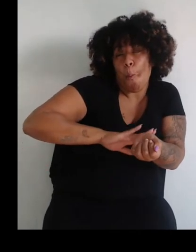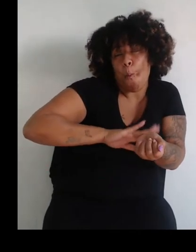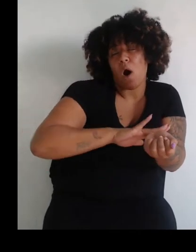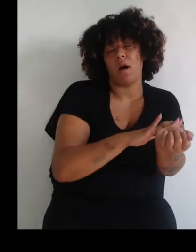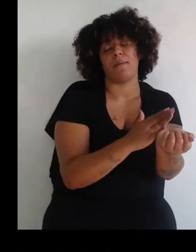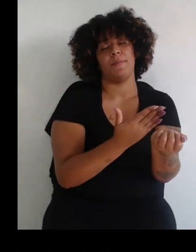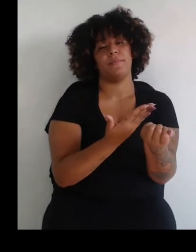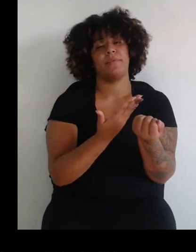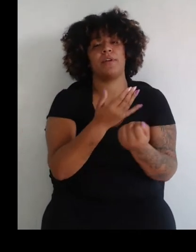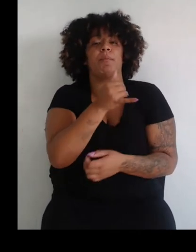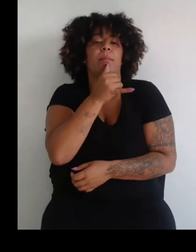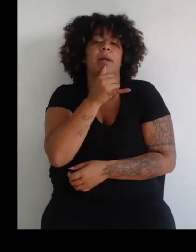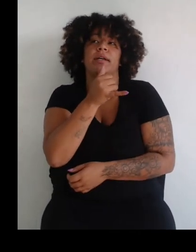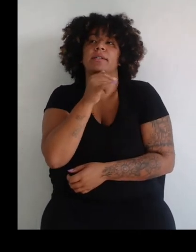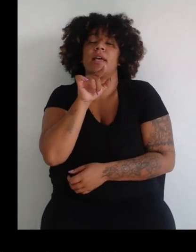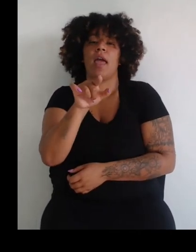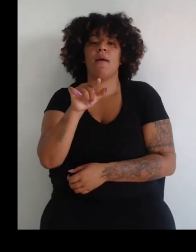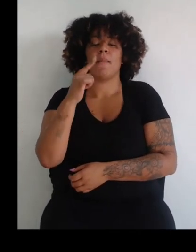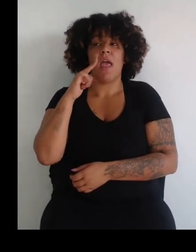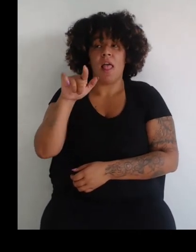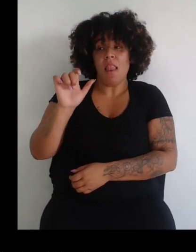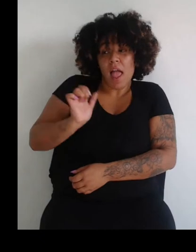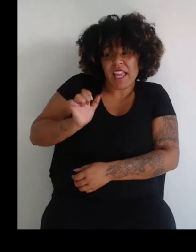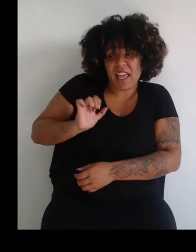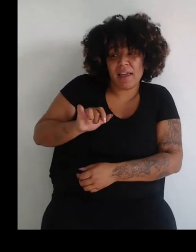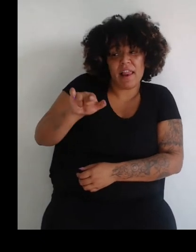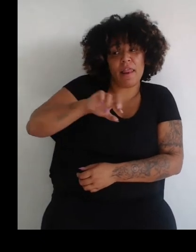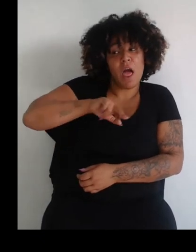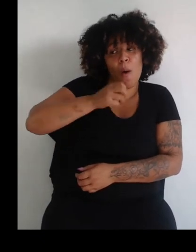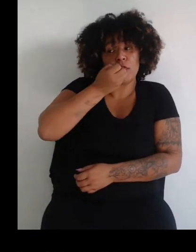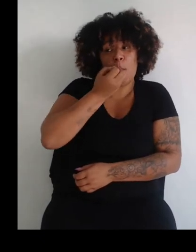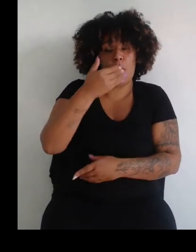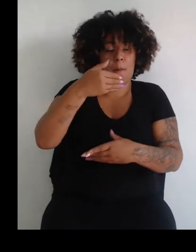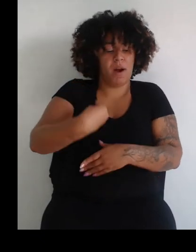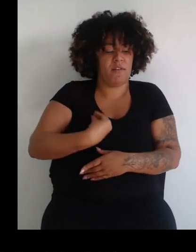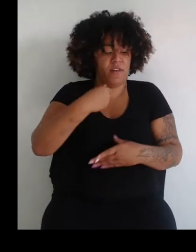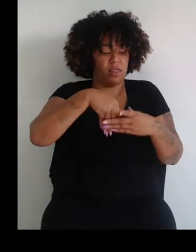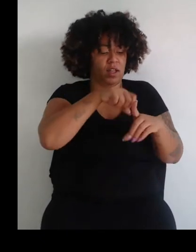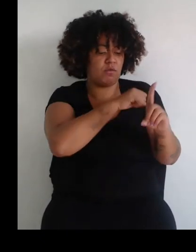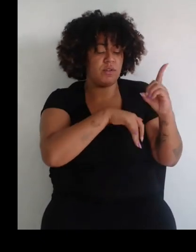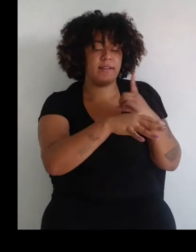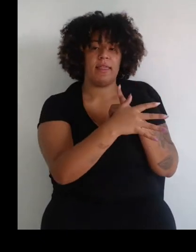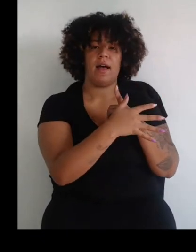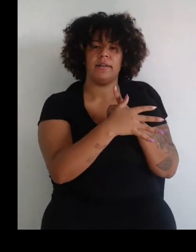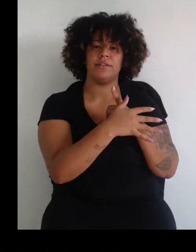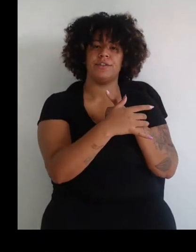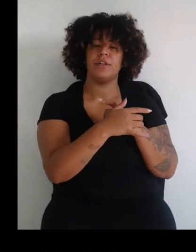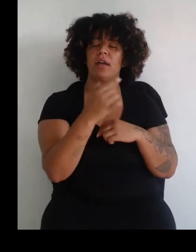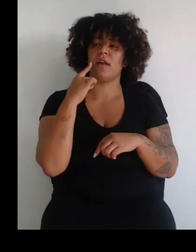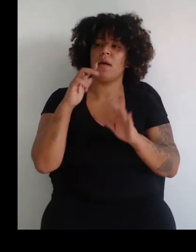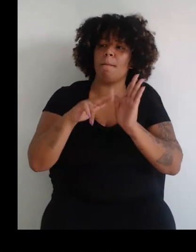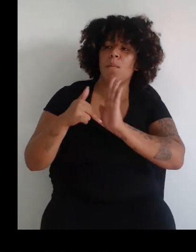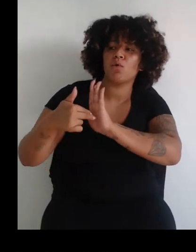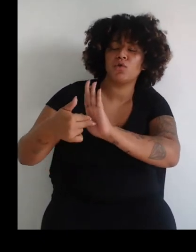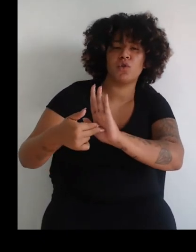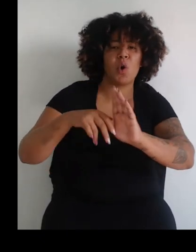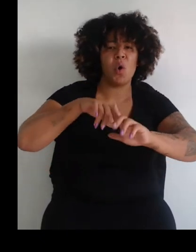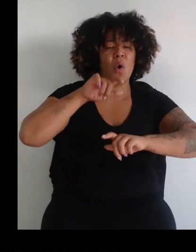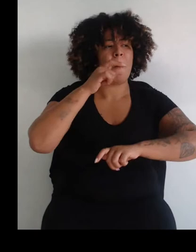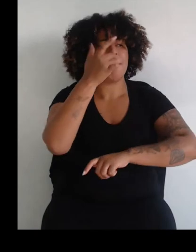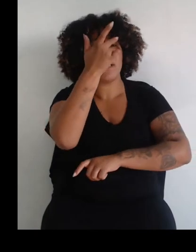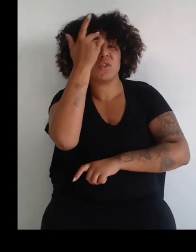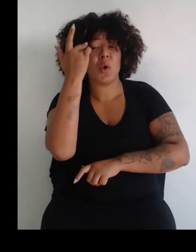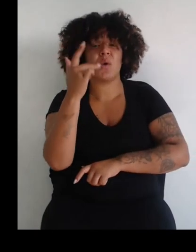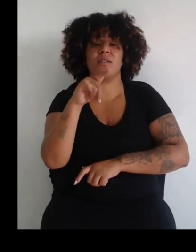gays como um mal social constatou-se toda uma geração de adolescentes vulneráveis